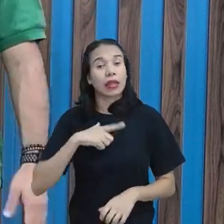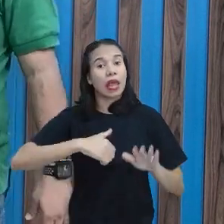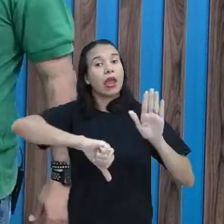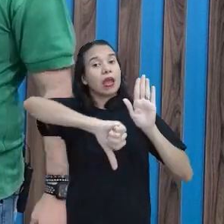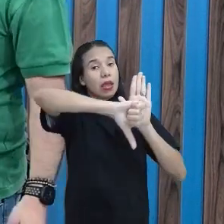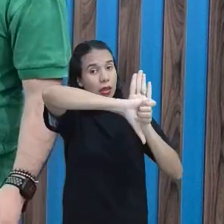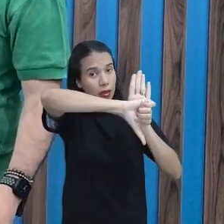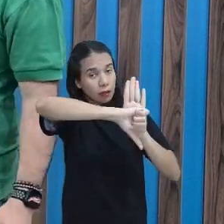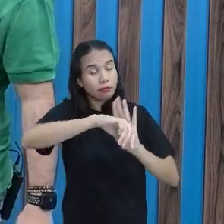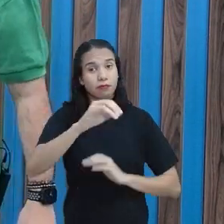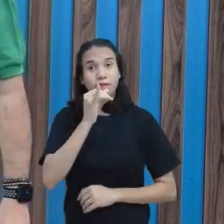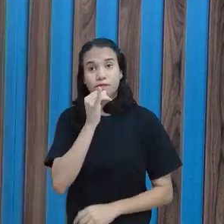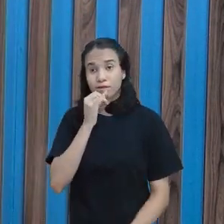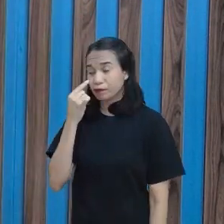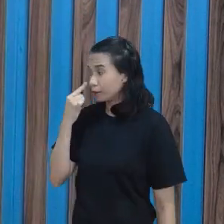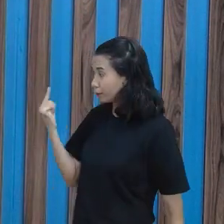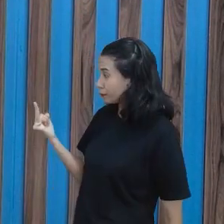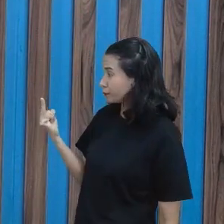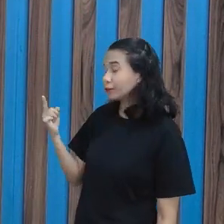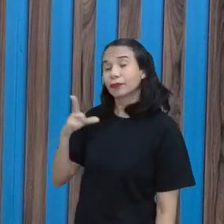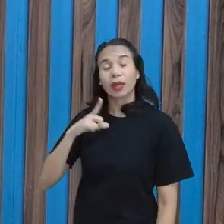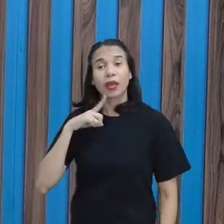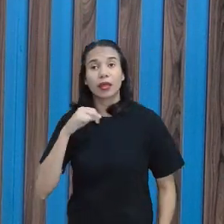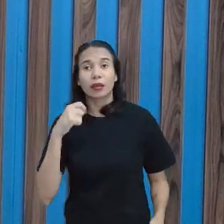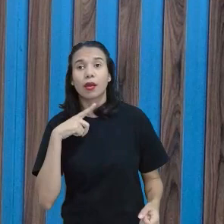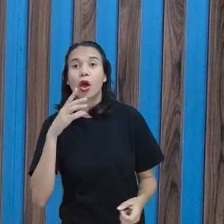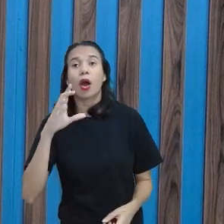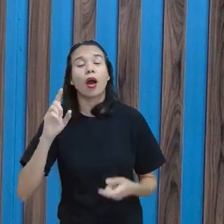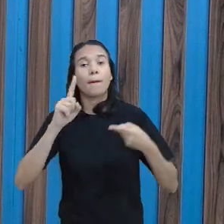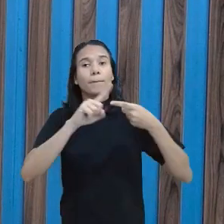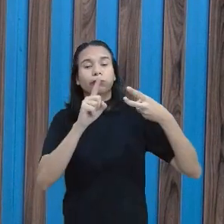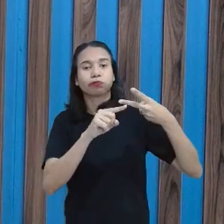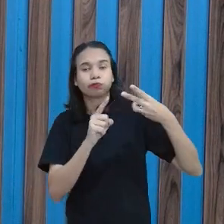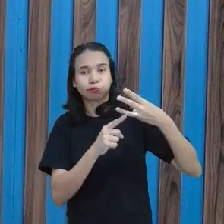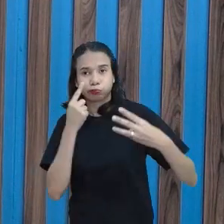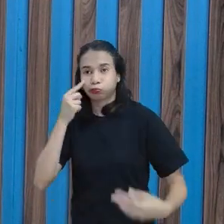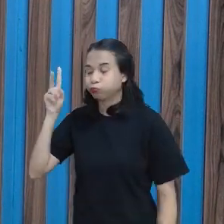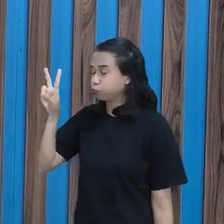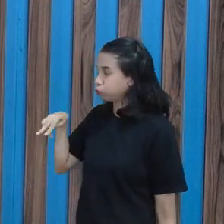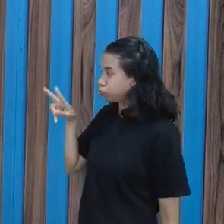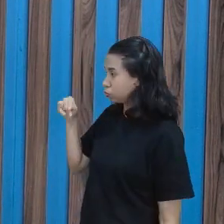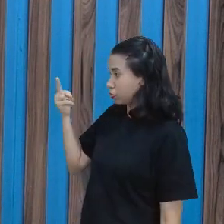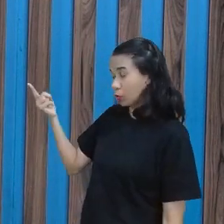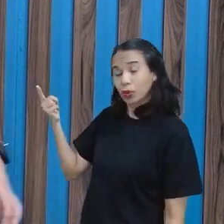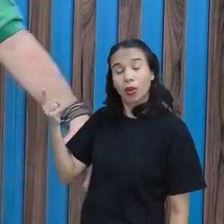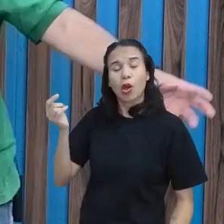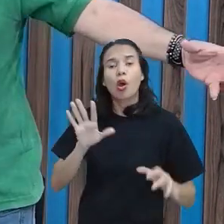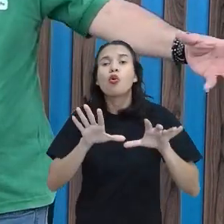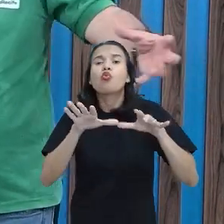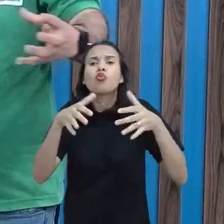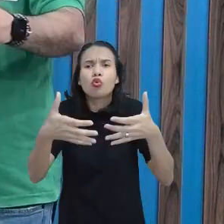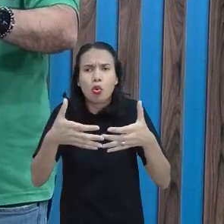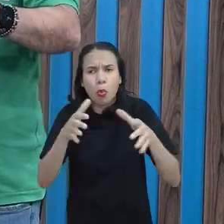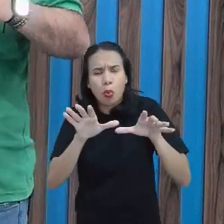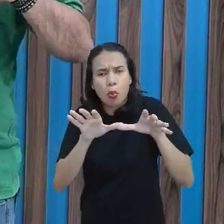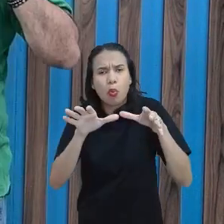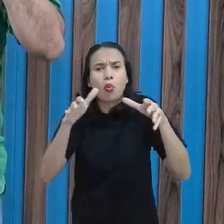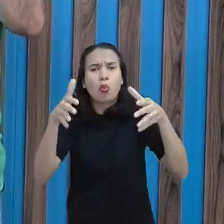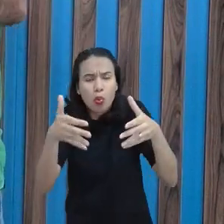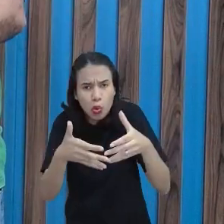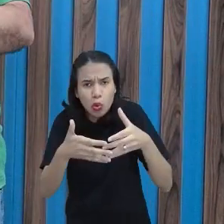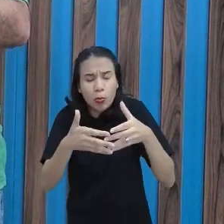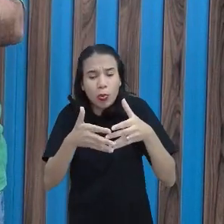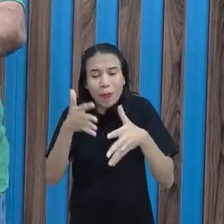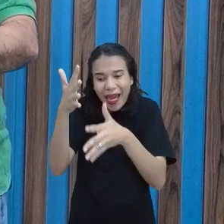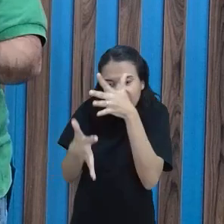eleitorais, como por exemplo, boca de urna, corrupção eleitoral, concentração de eleitores. Isso aqui é o seguinte, quando se junta um grupo para